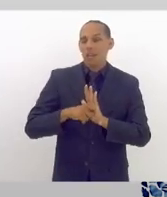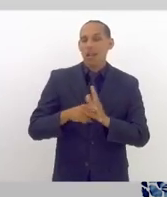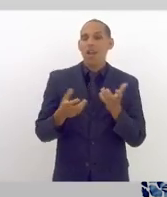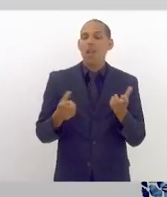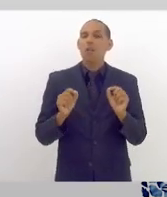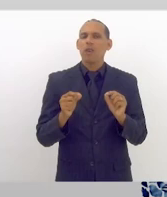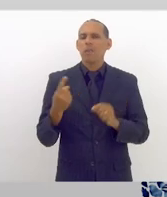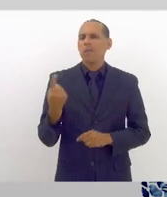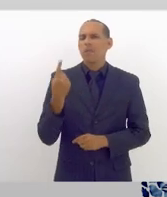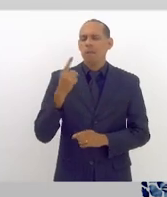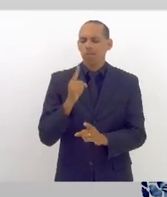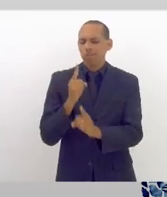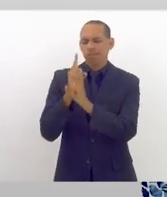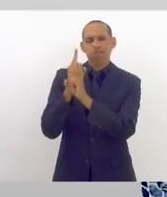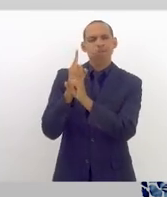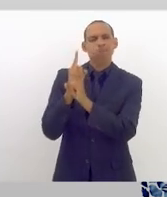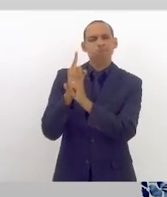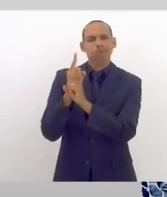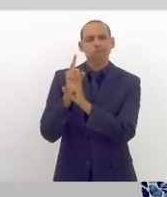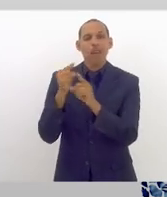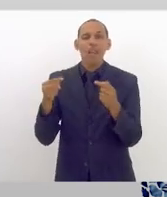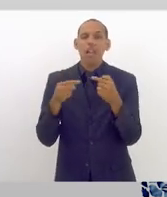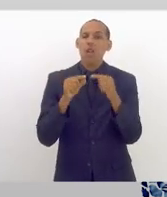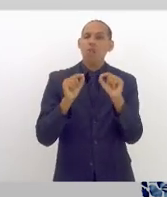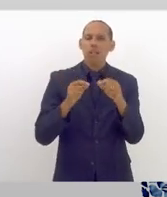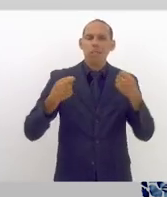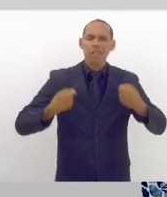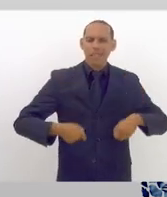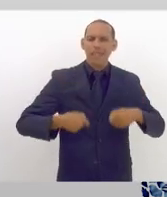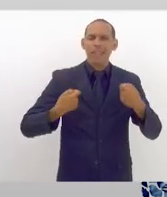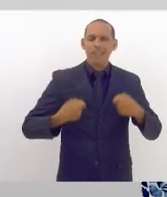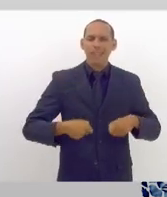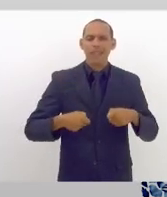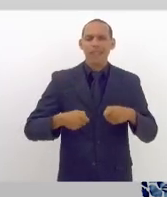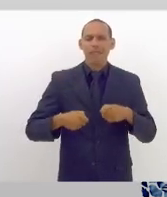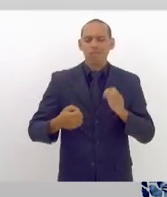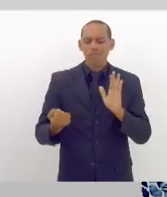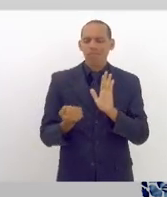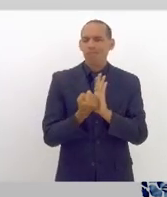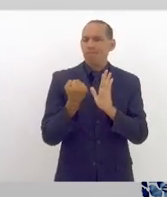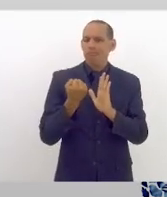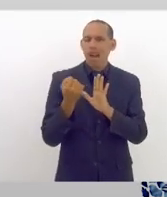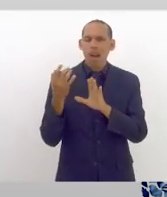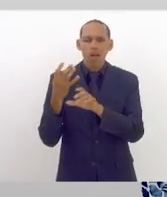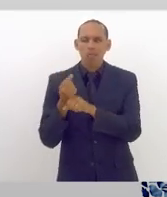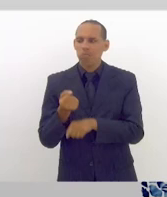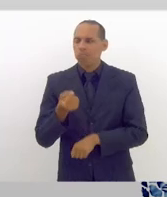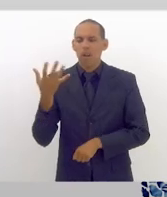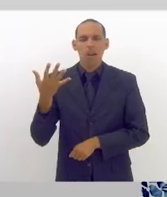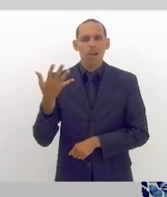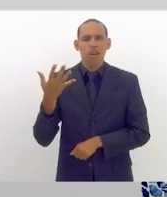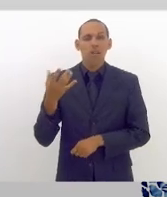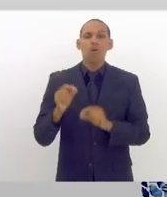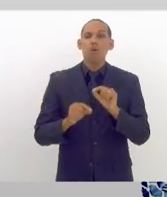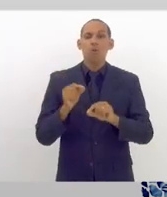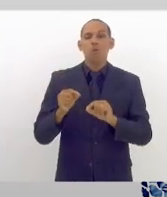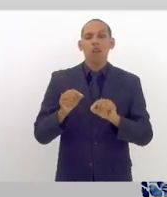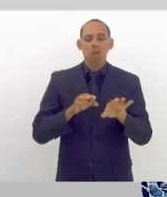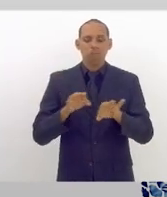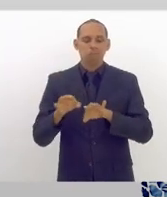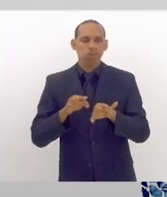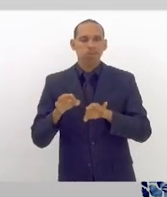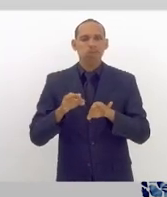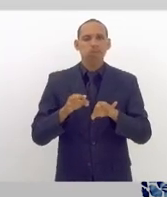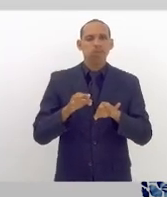diagnóstico acerca da necessidade de um Marco quantitativo para o planejamento e elaboração de políticas públicas